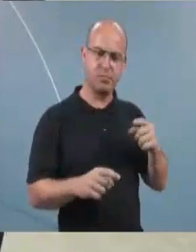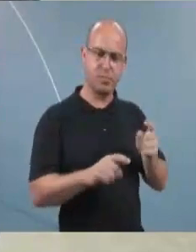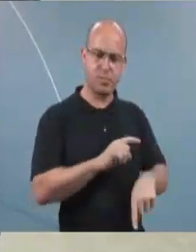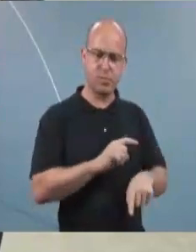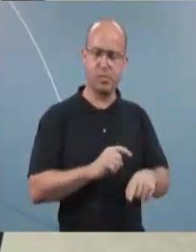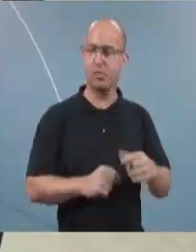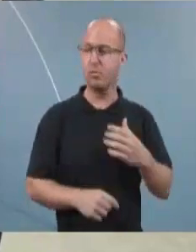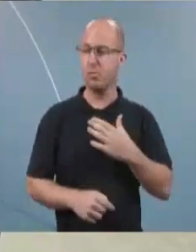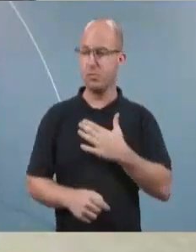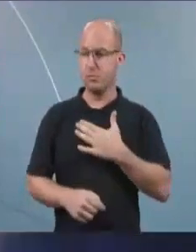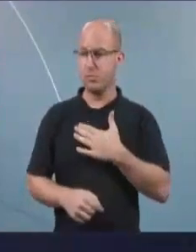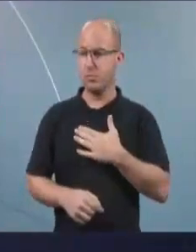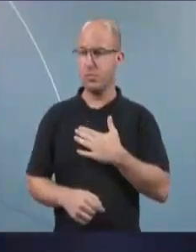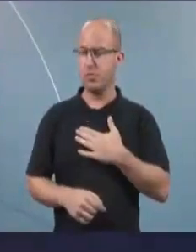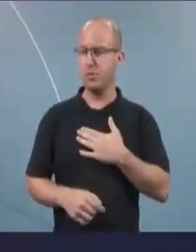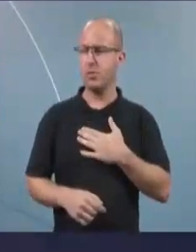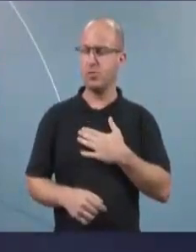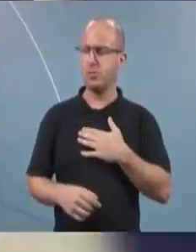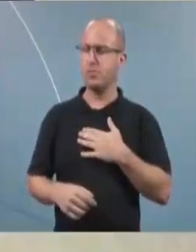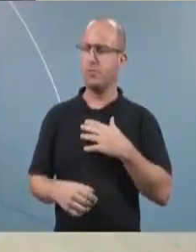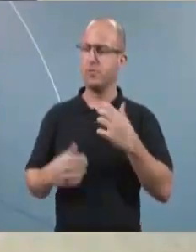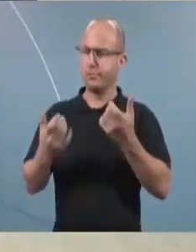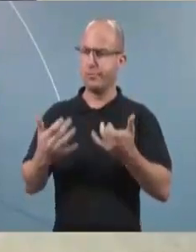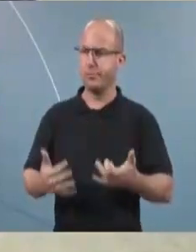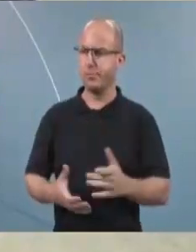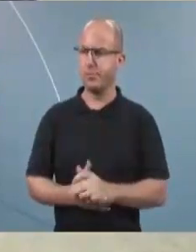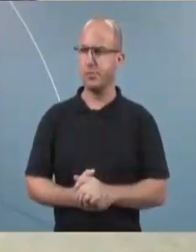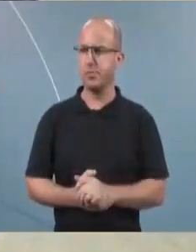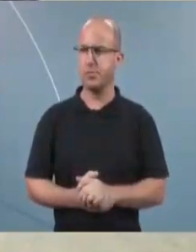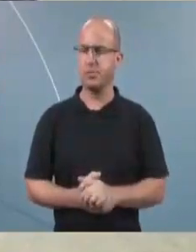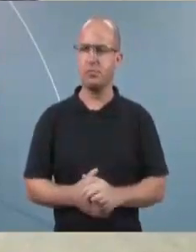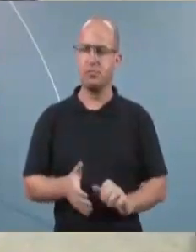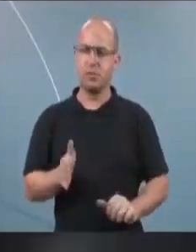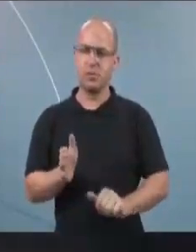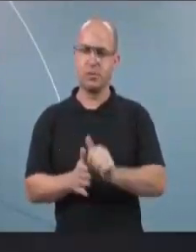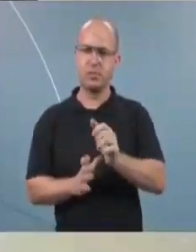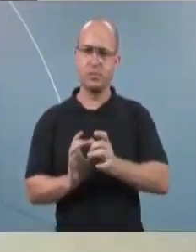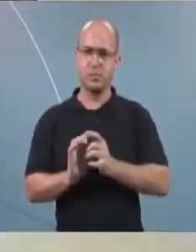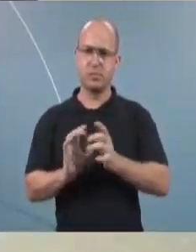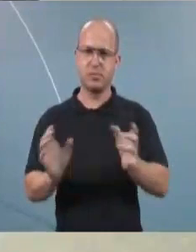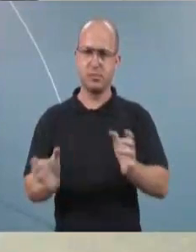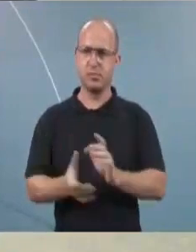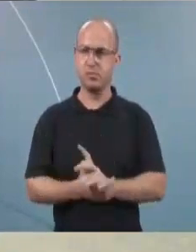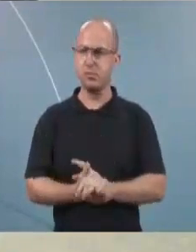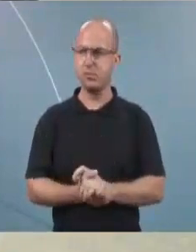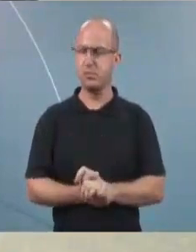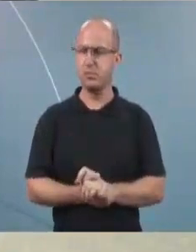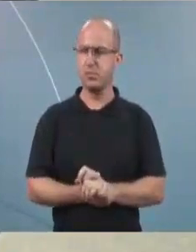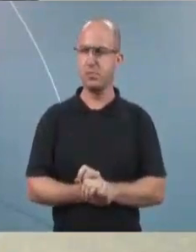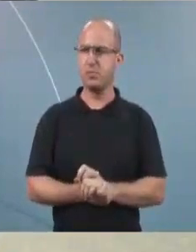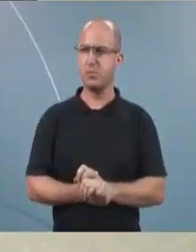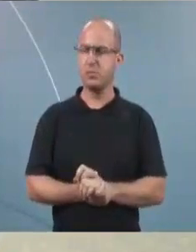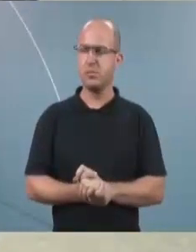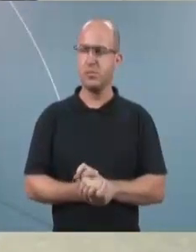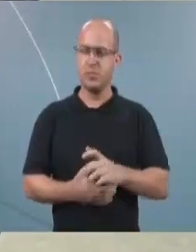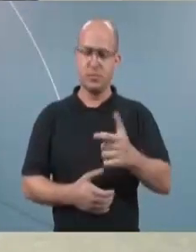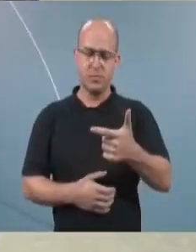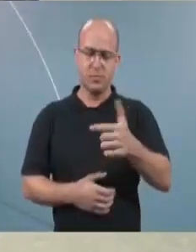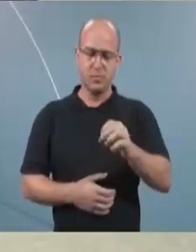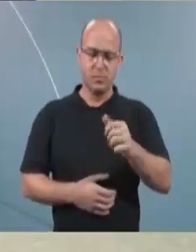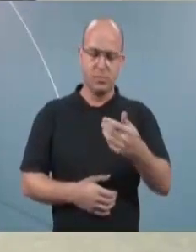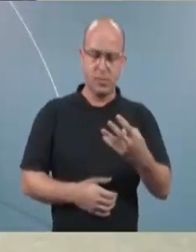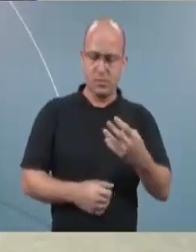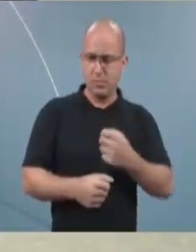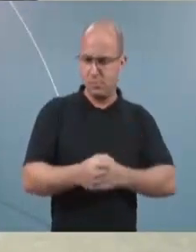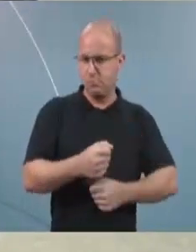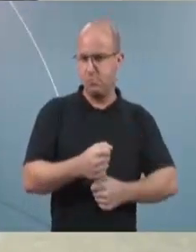noss as nossas discordâncias fundamentais primeiro foram liberadas emendas de 2014